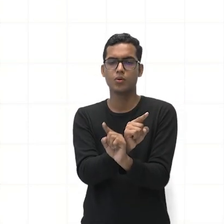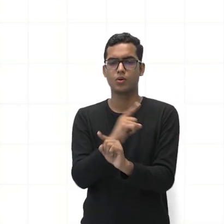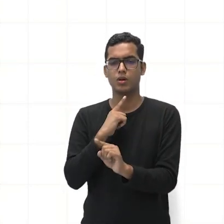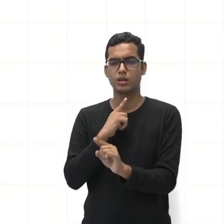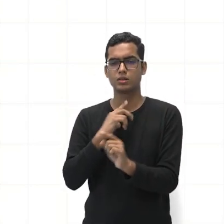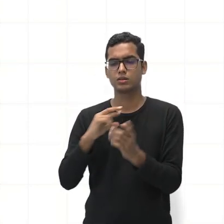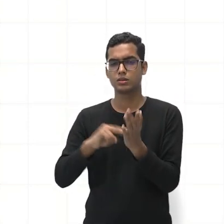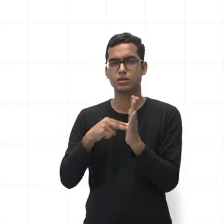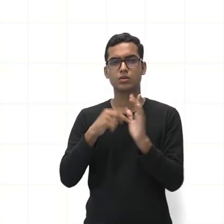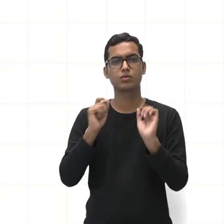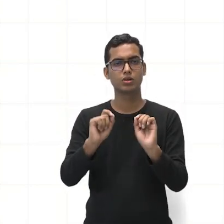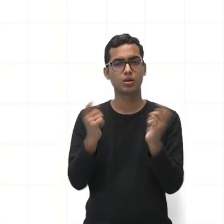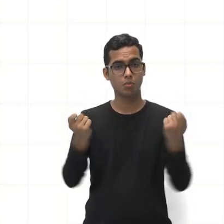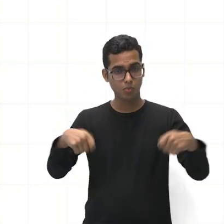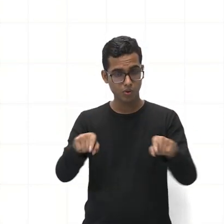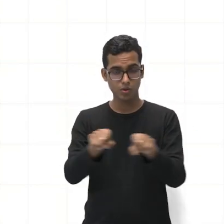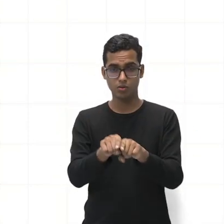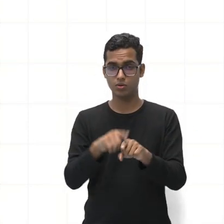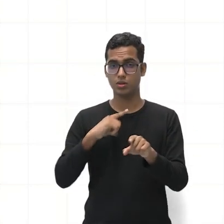sim, certo?